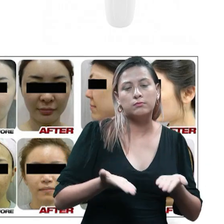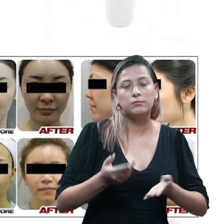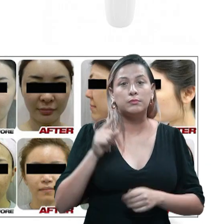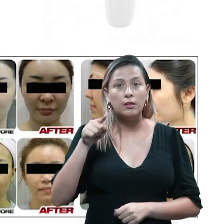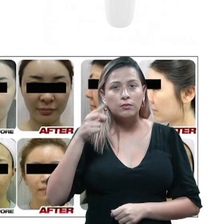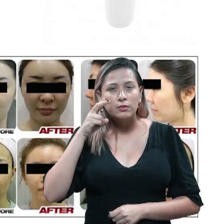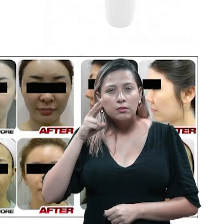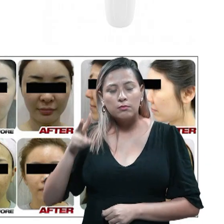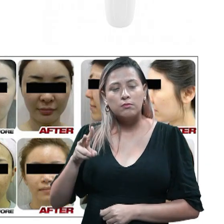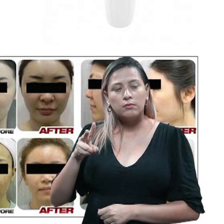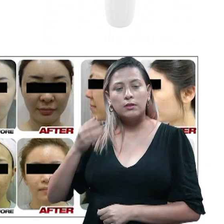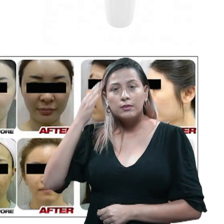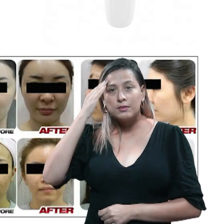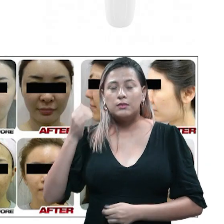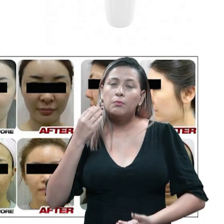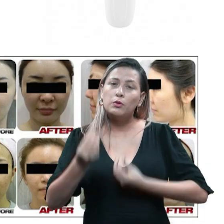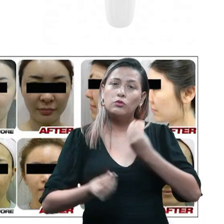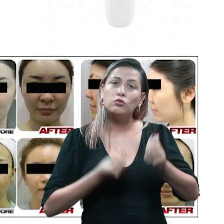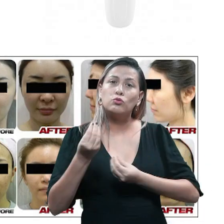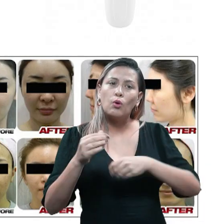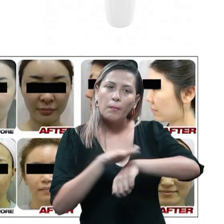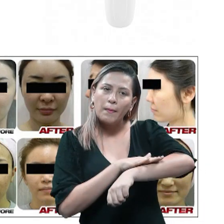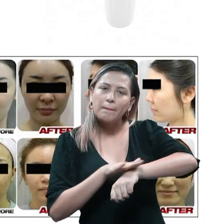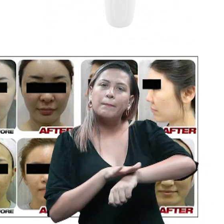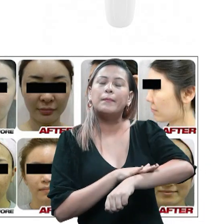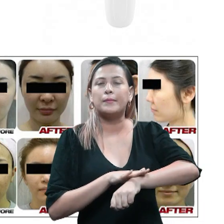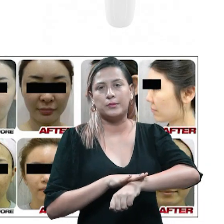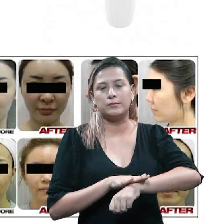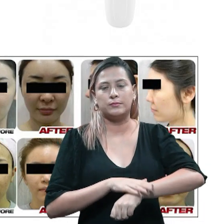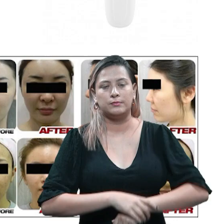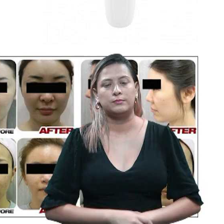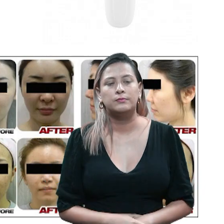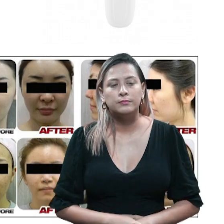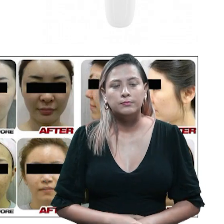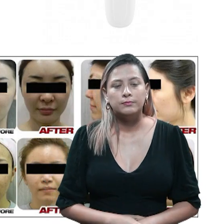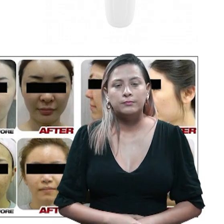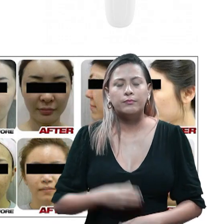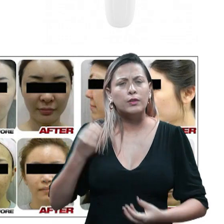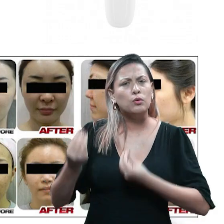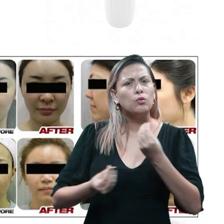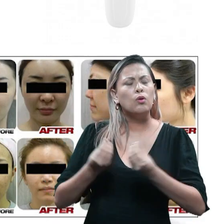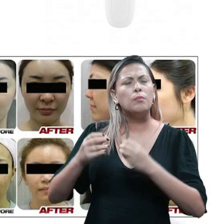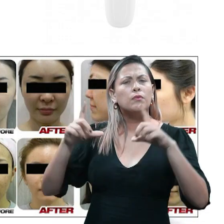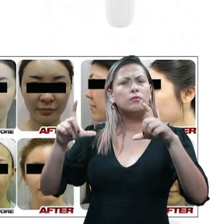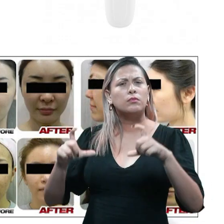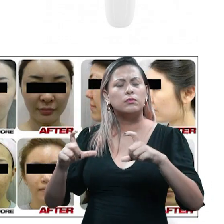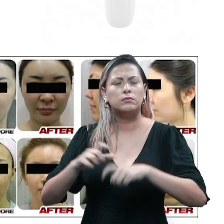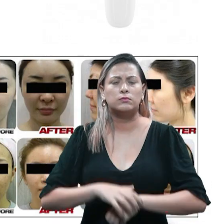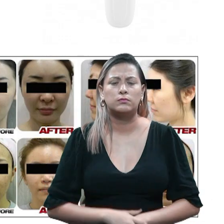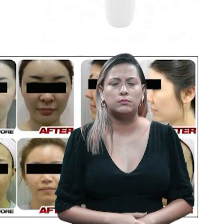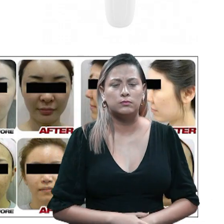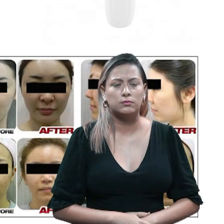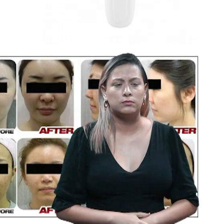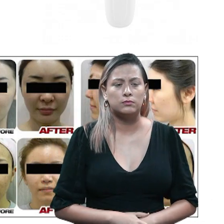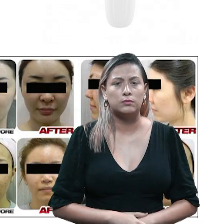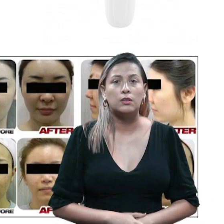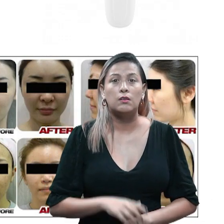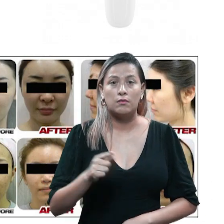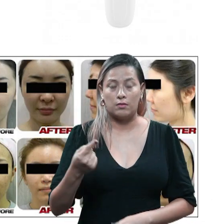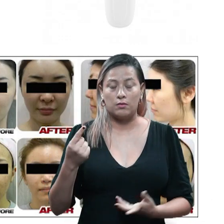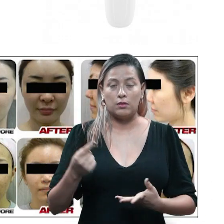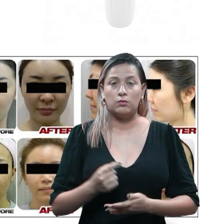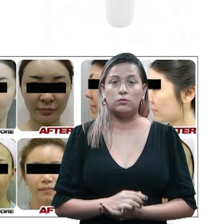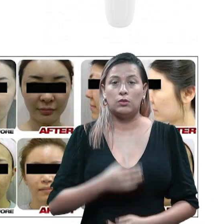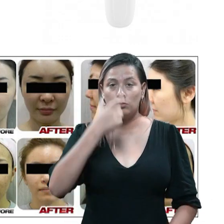você registrar como que aquela pele estava. Como você vai fazer essa foto? Você vai fotografar o cliente de